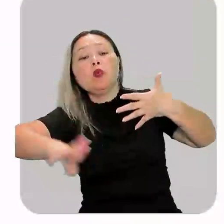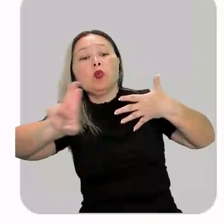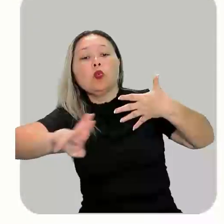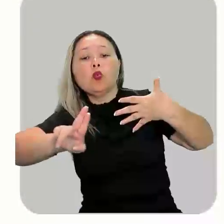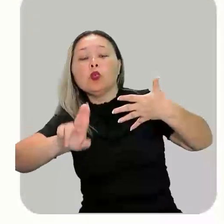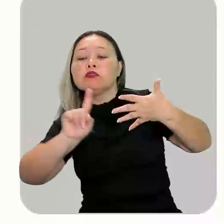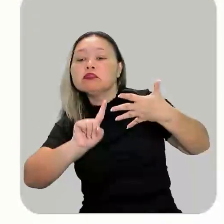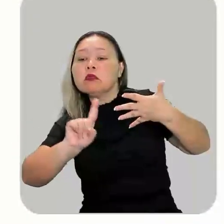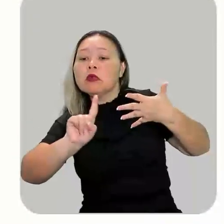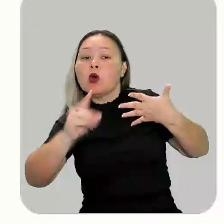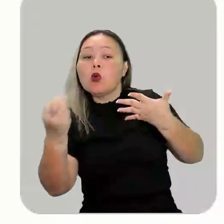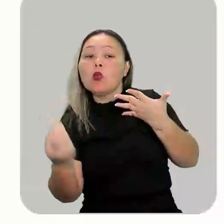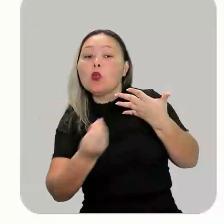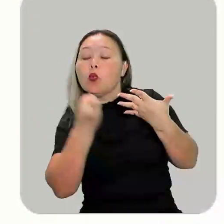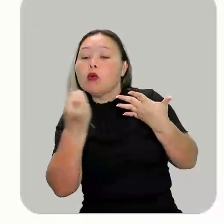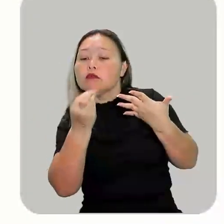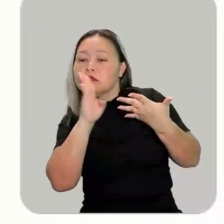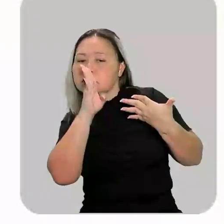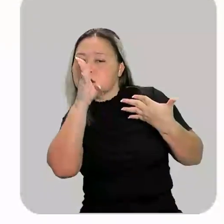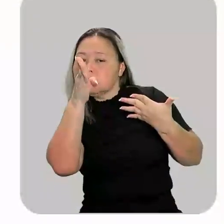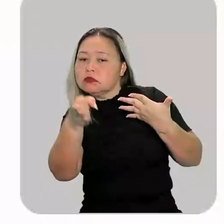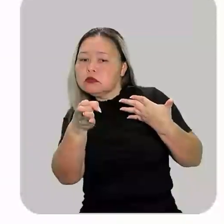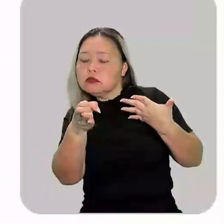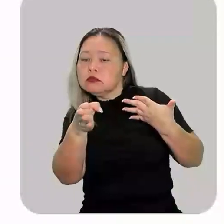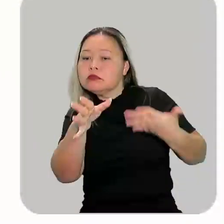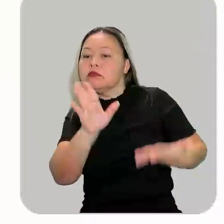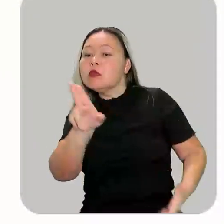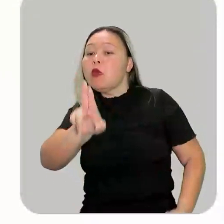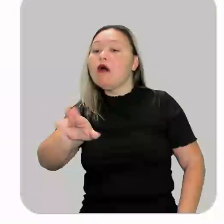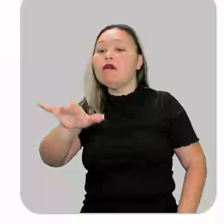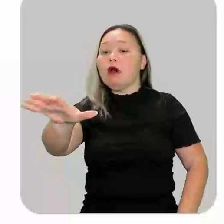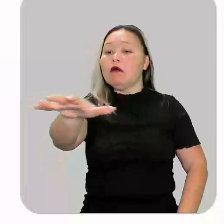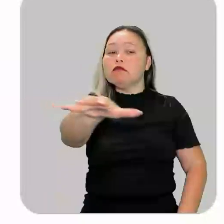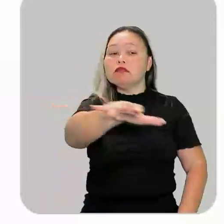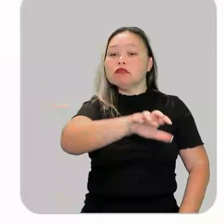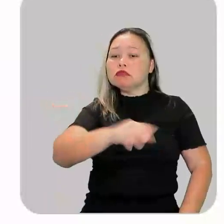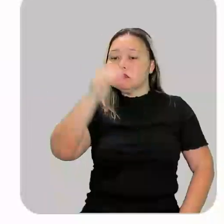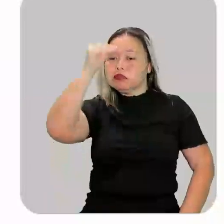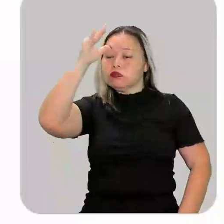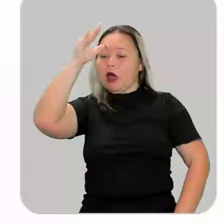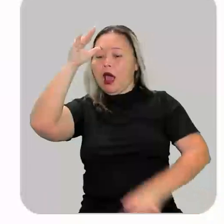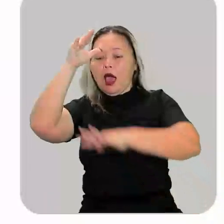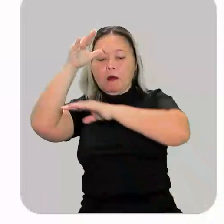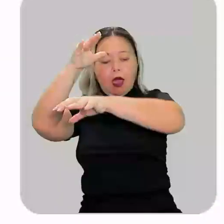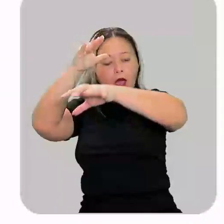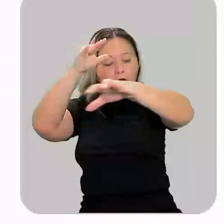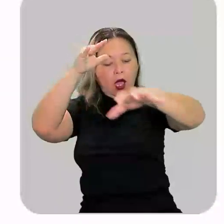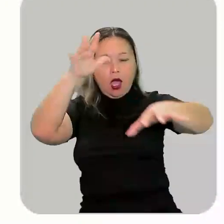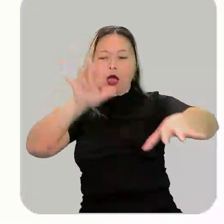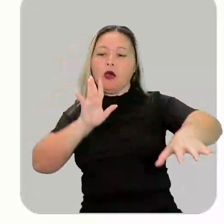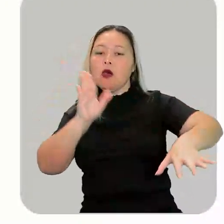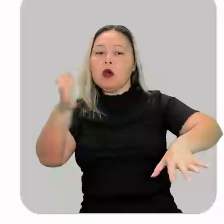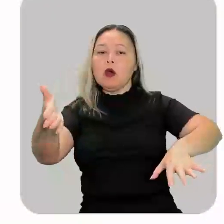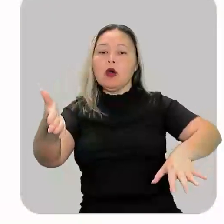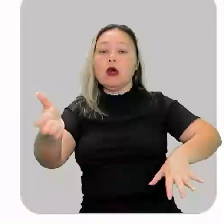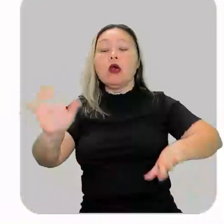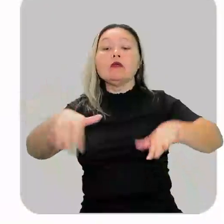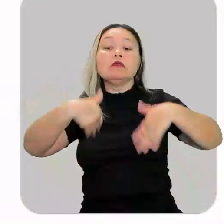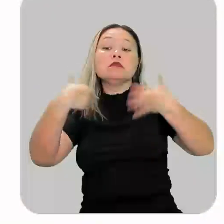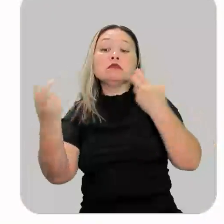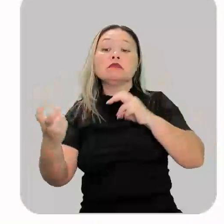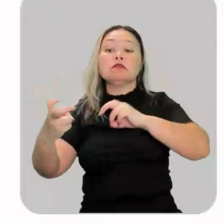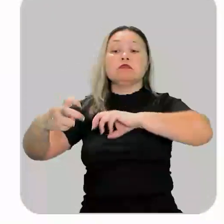como uma das ferramentas essencial em muitas áreas do conhecimento. Olha as áreas de conhecimentos aí,